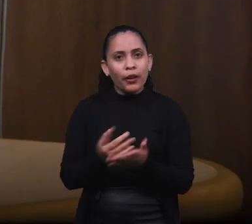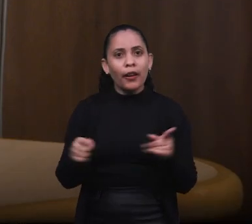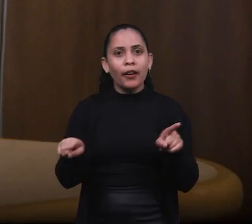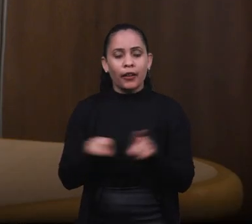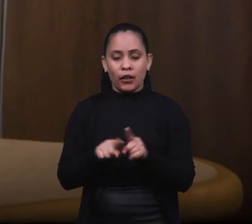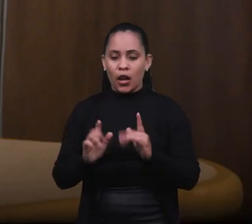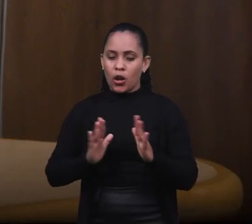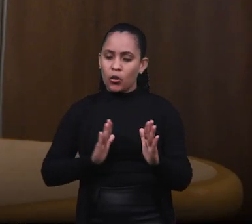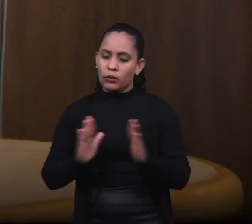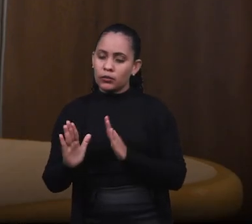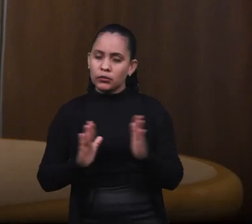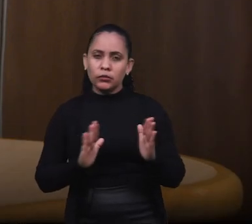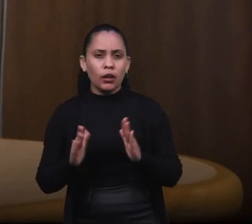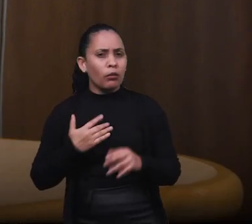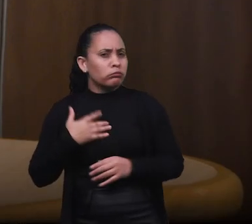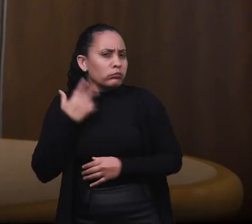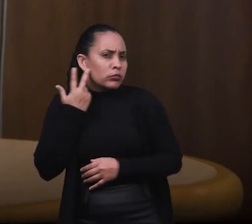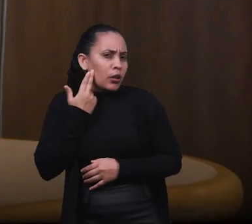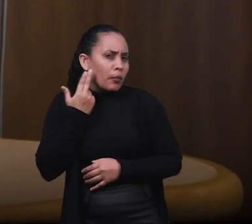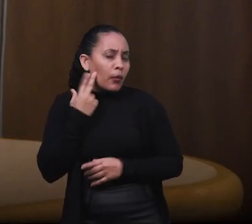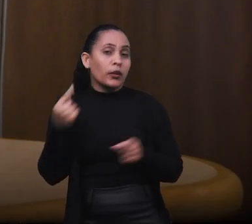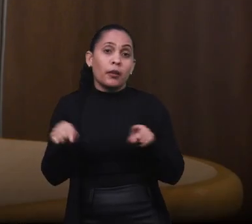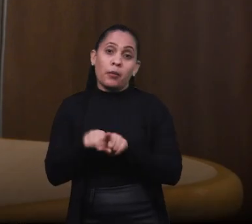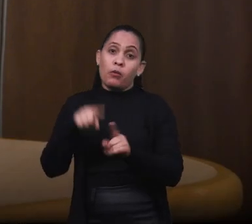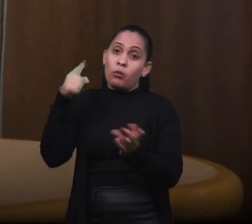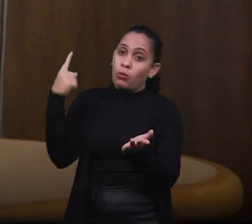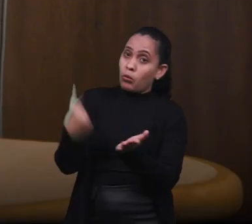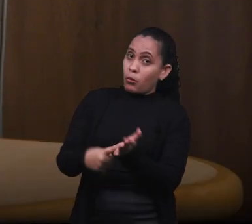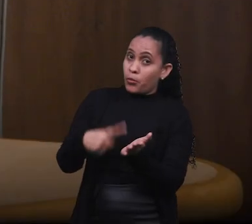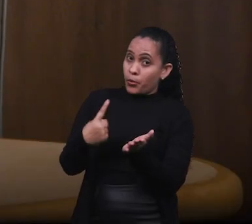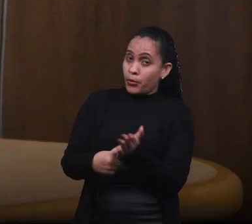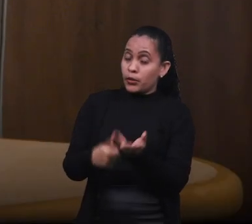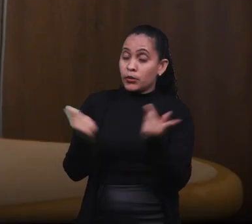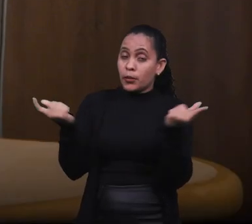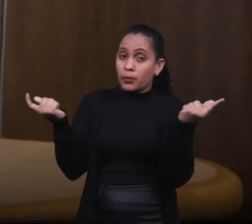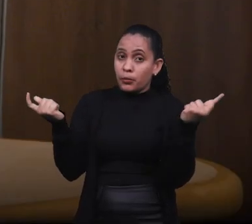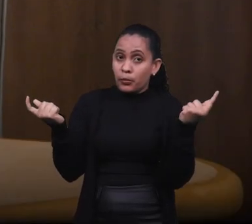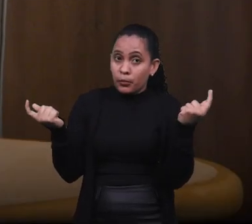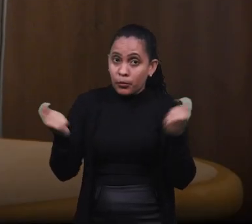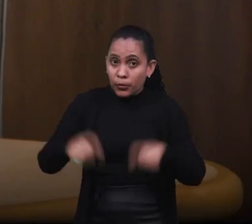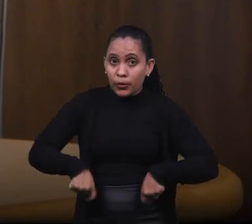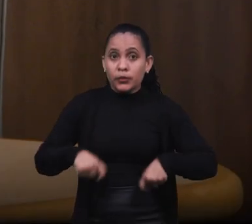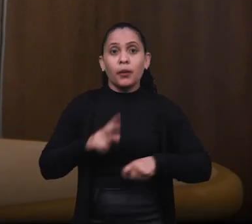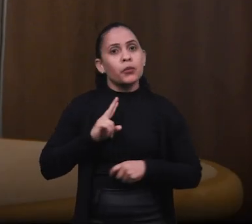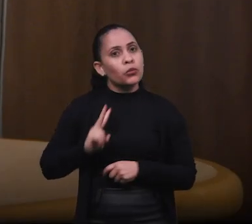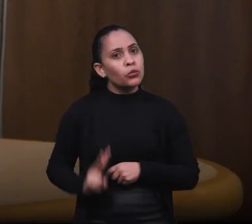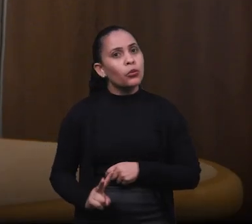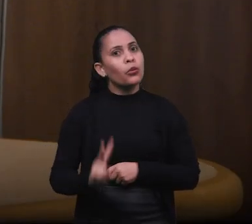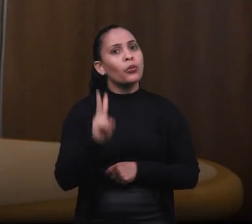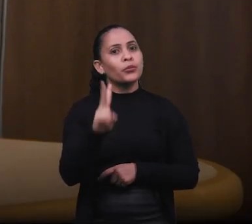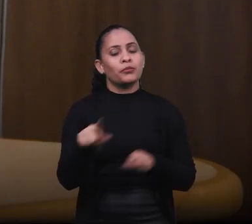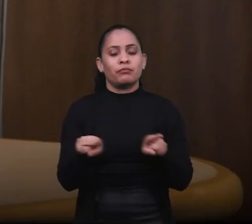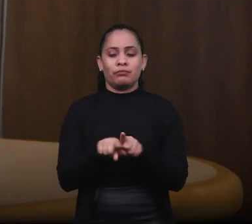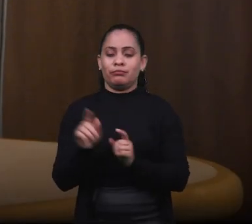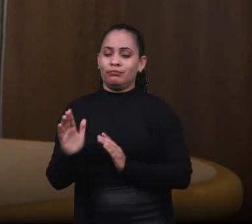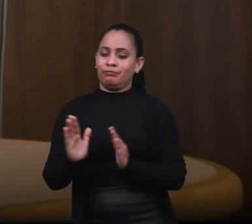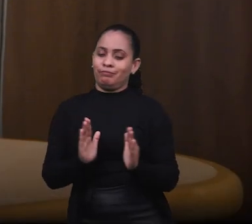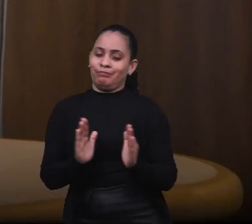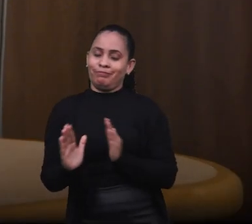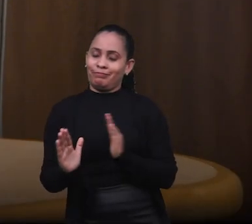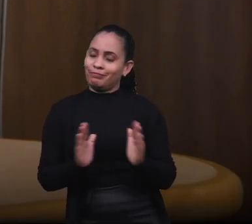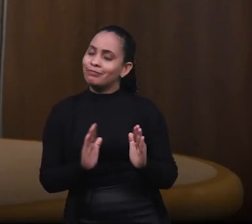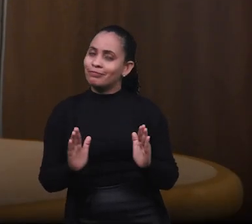seja vivida com naturalidade e com compromisso. Que possamos seguir esse exemplo, não é? Promovendo